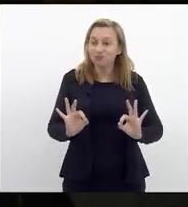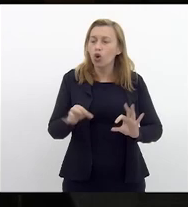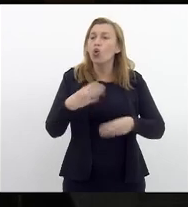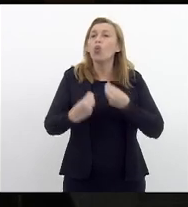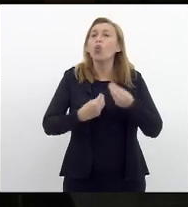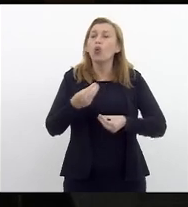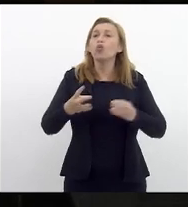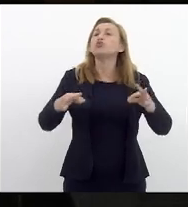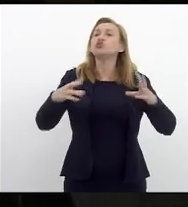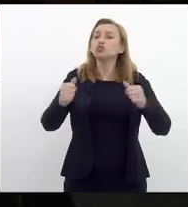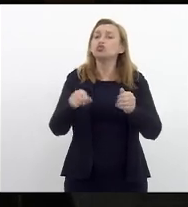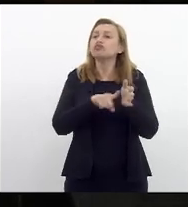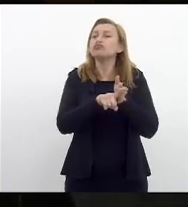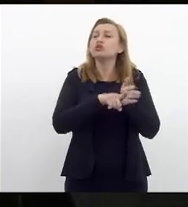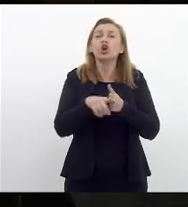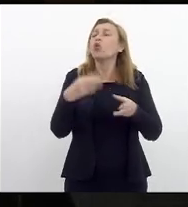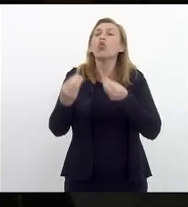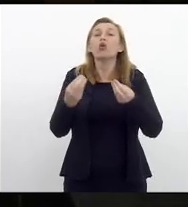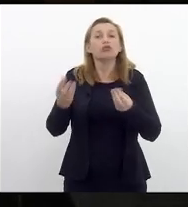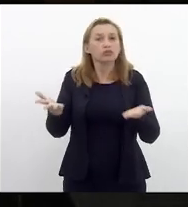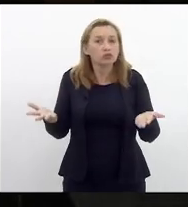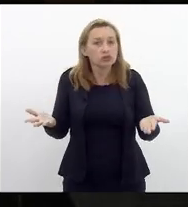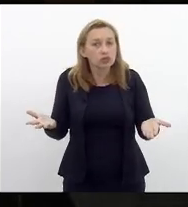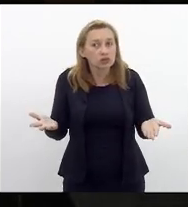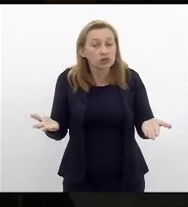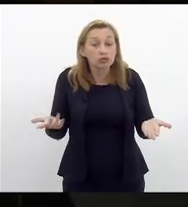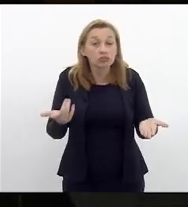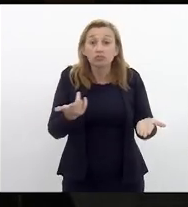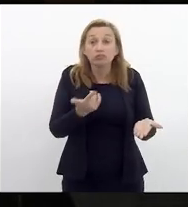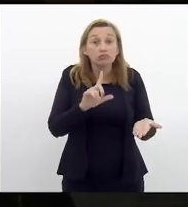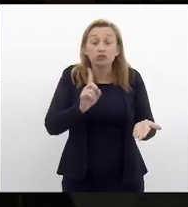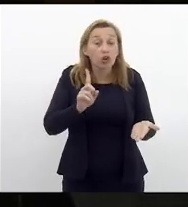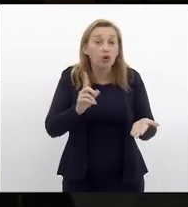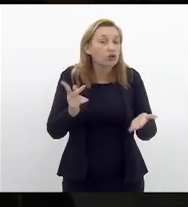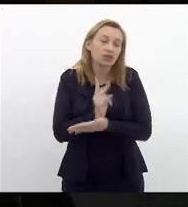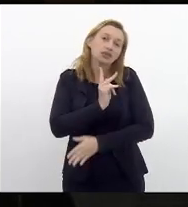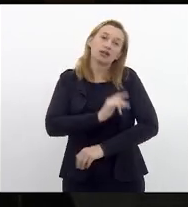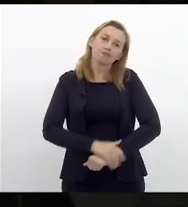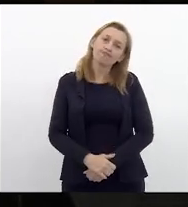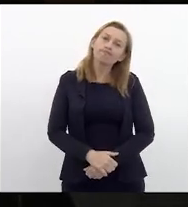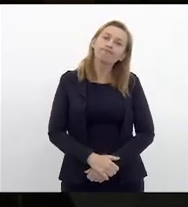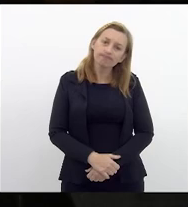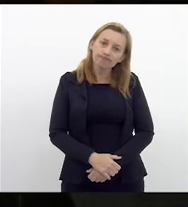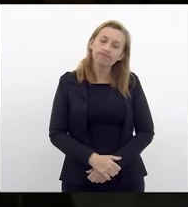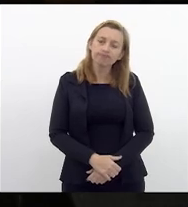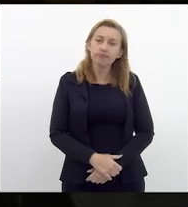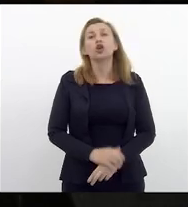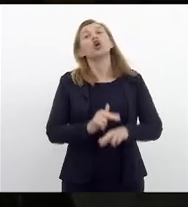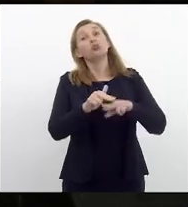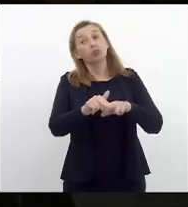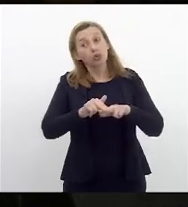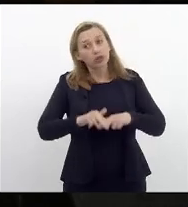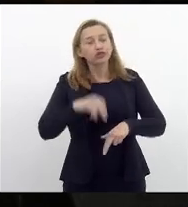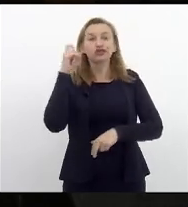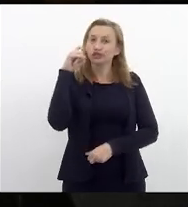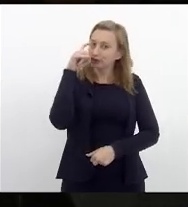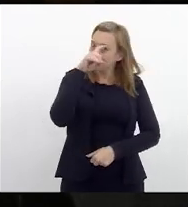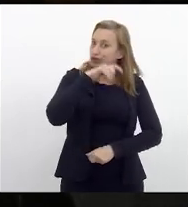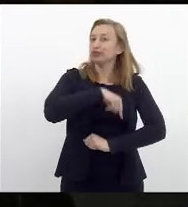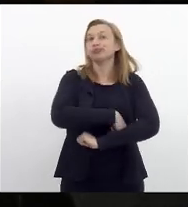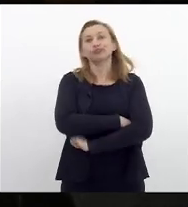isso tudo vai ser fiscalizado? Não o será. Não o será. Por isso que fica